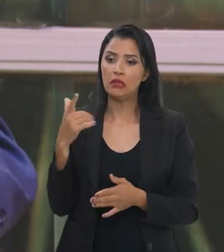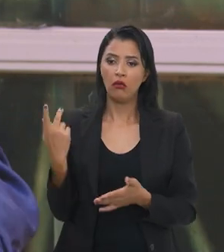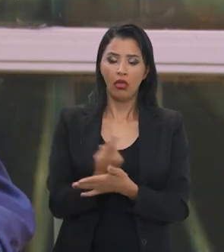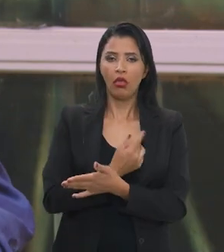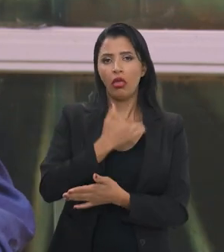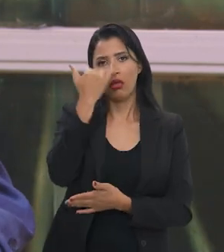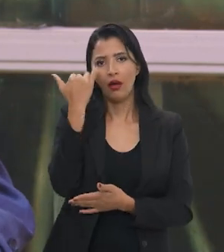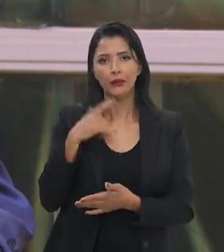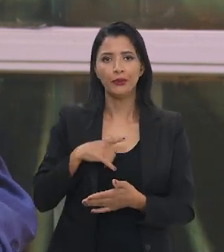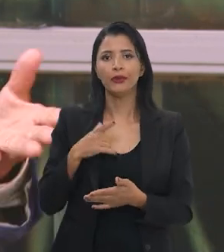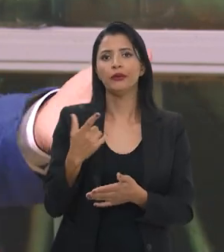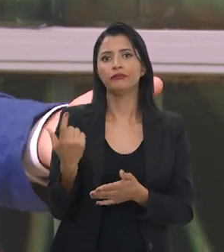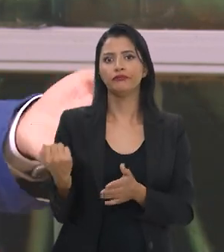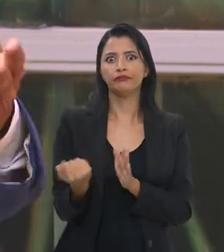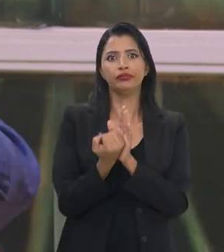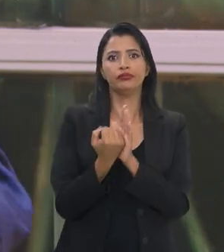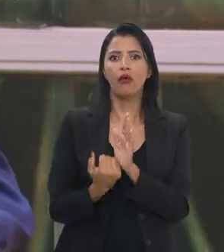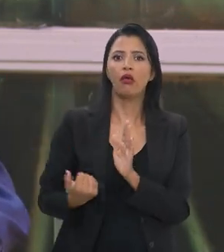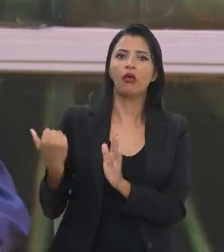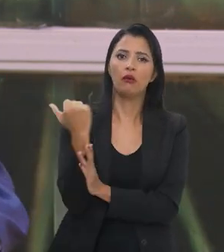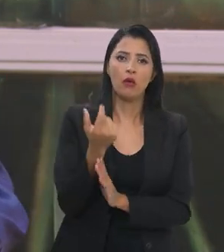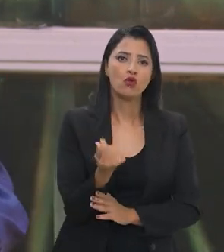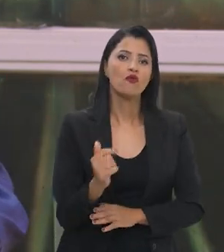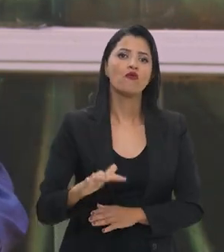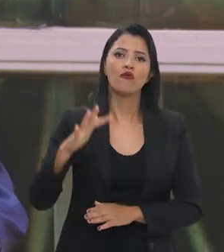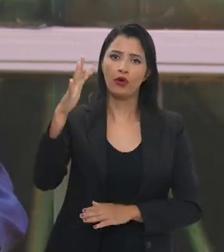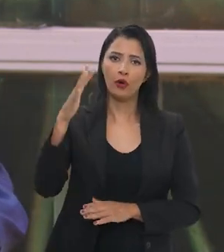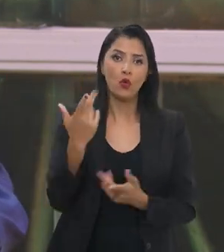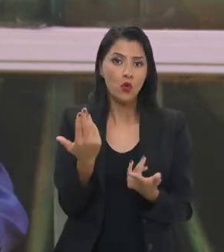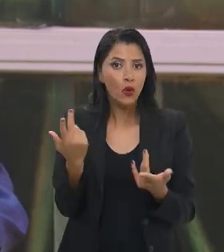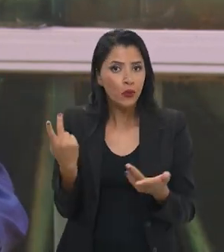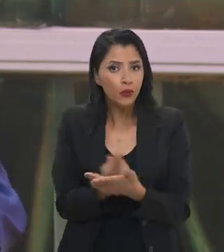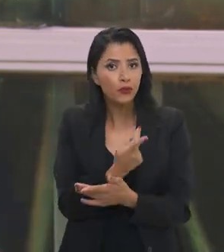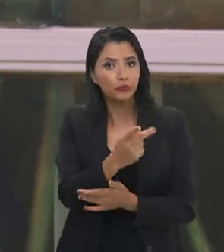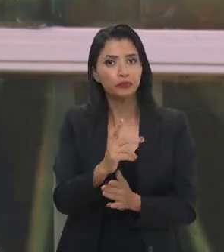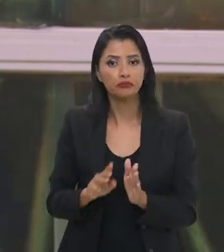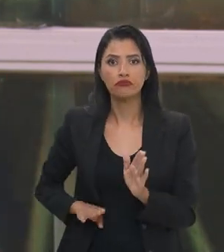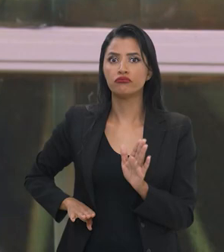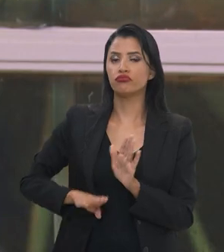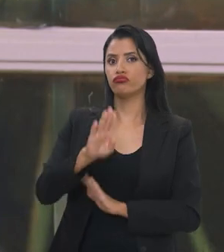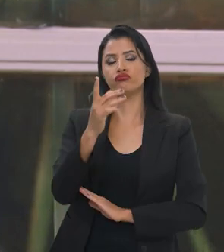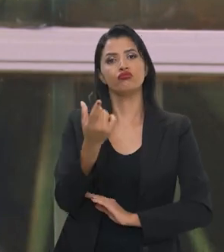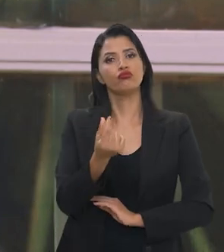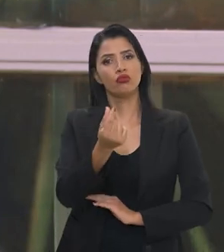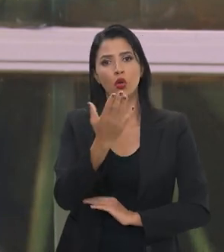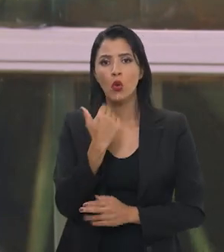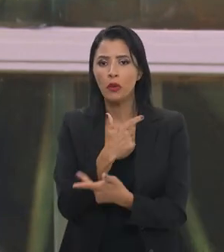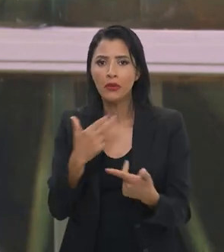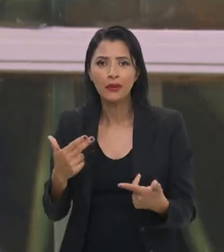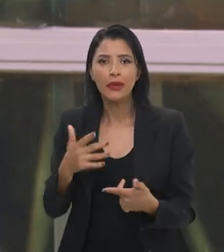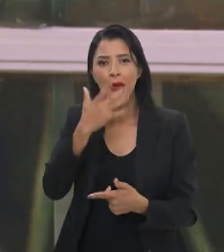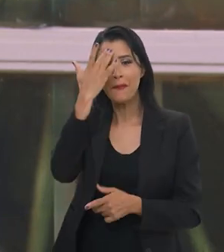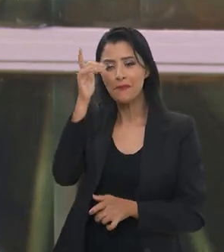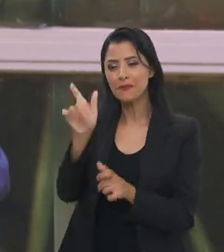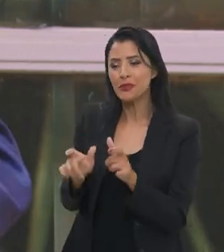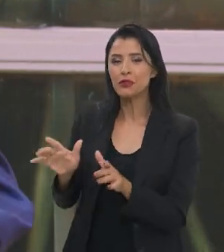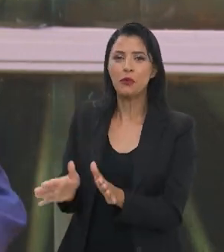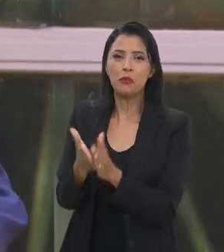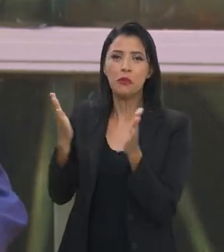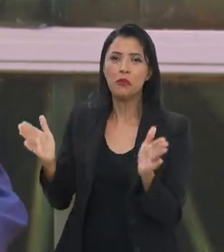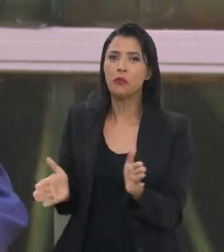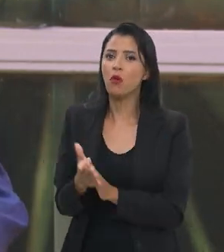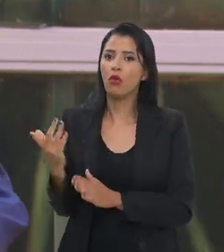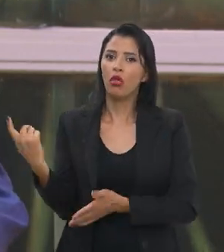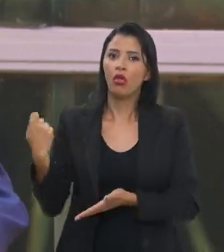não é o custo do alimento como aconteceu um crescimento muito alto no custo do alimento e os mais pobres